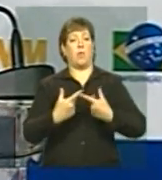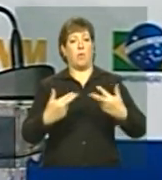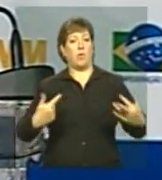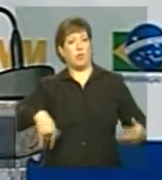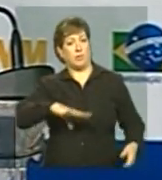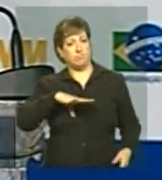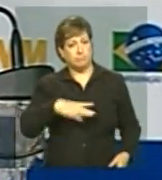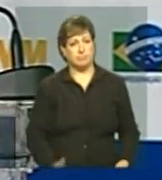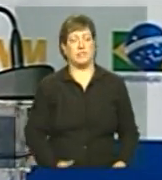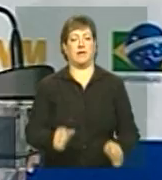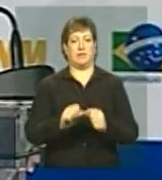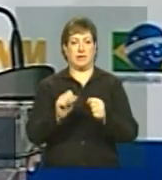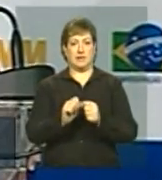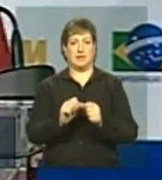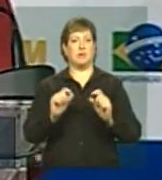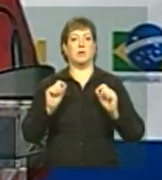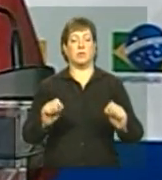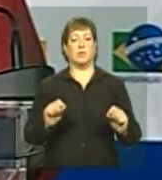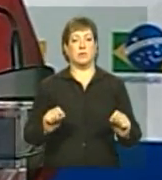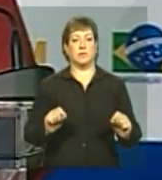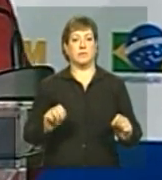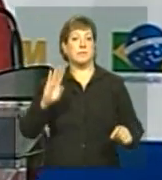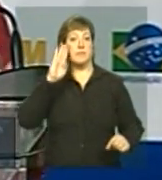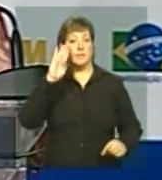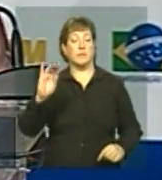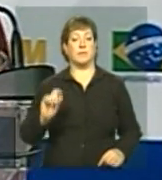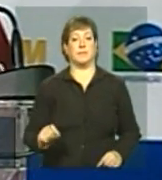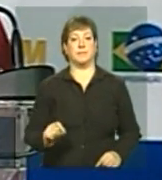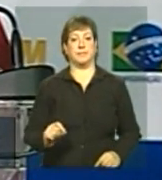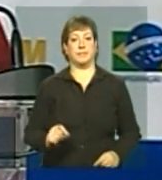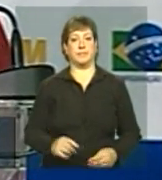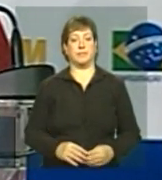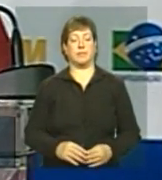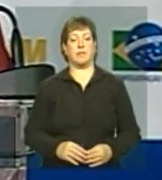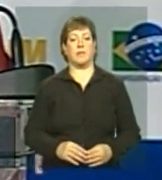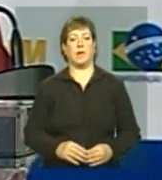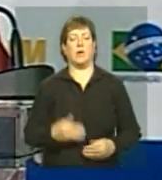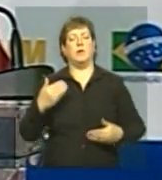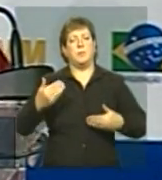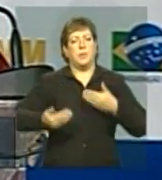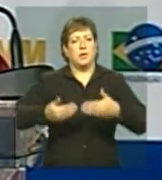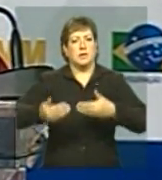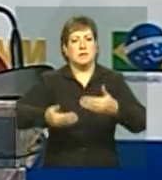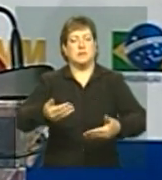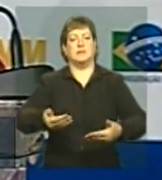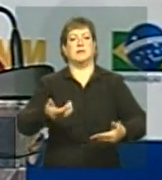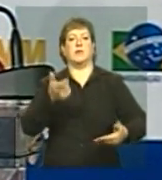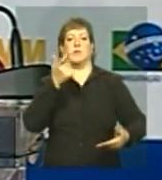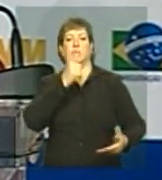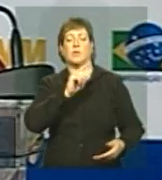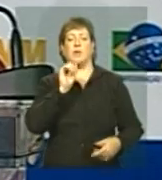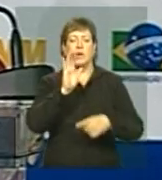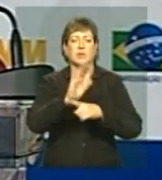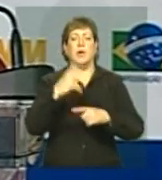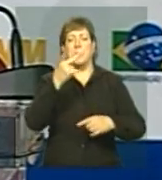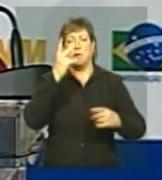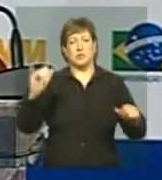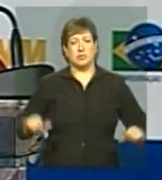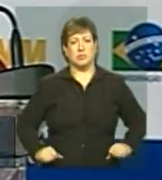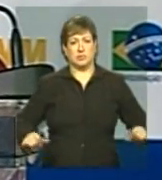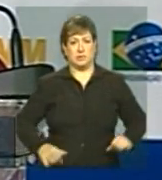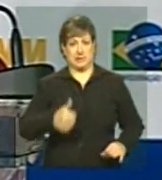Desafios que vão desde o processo de resgate da pobreza de